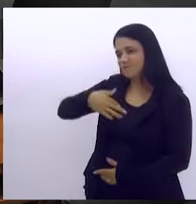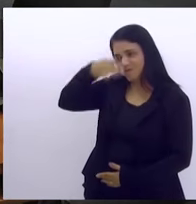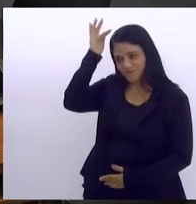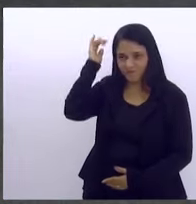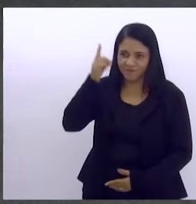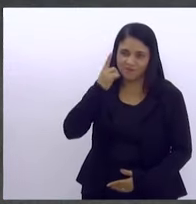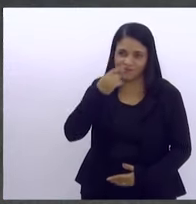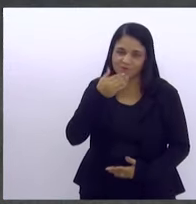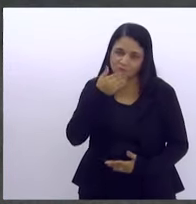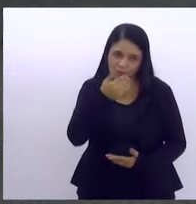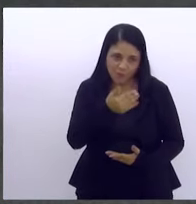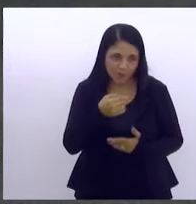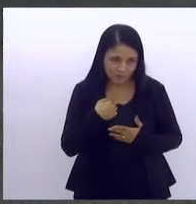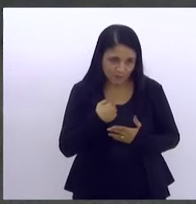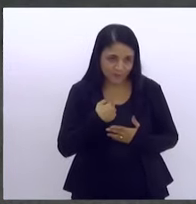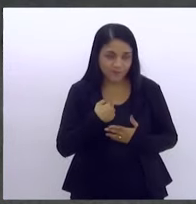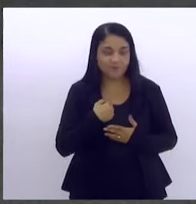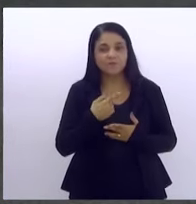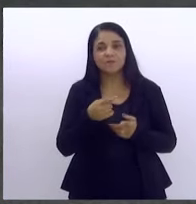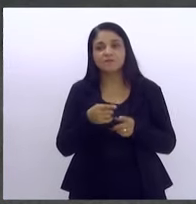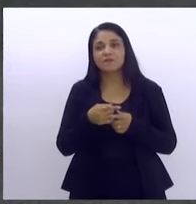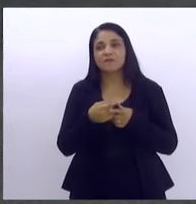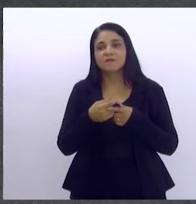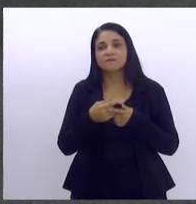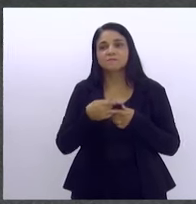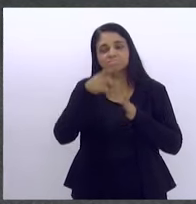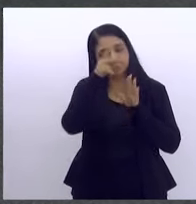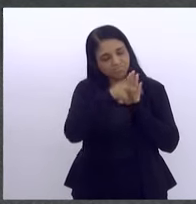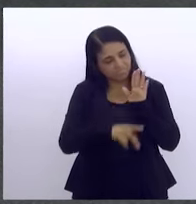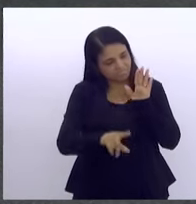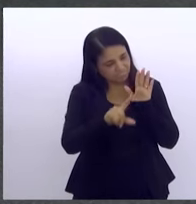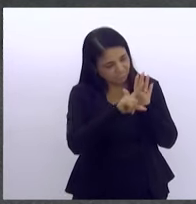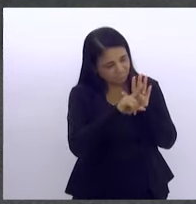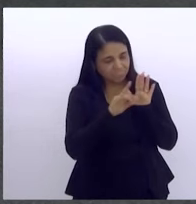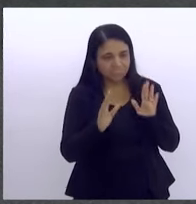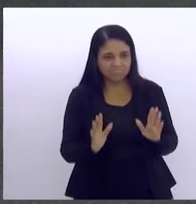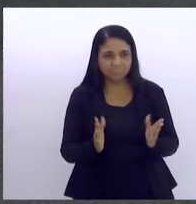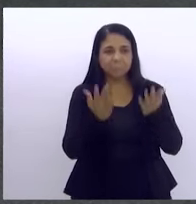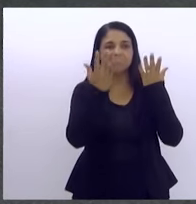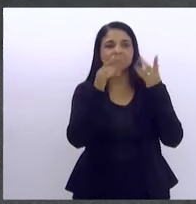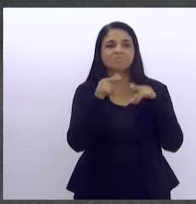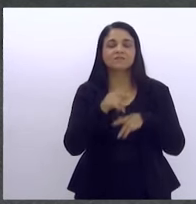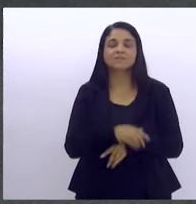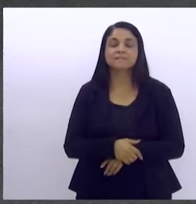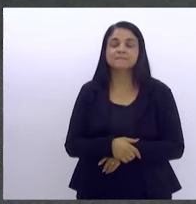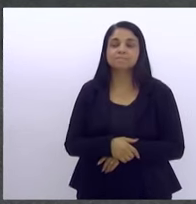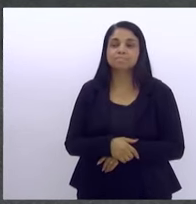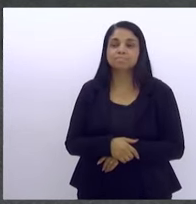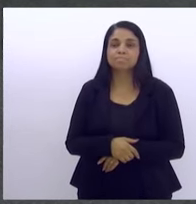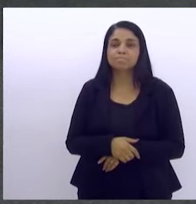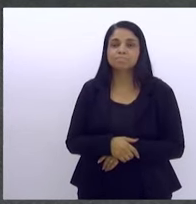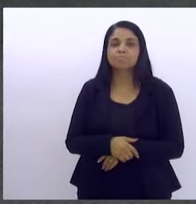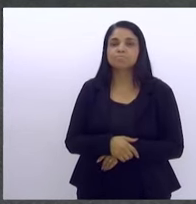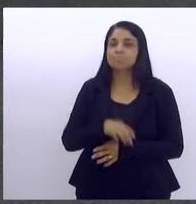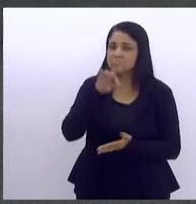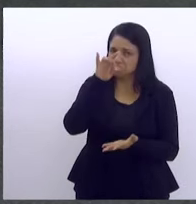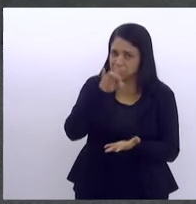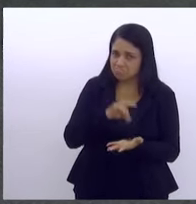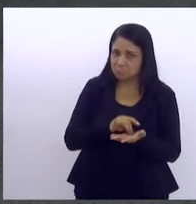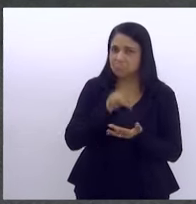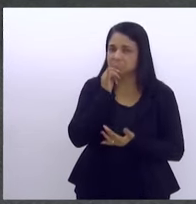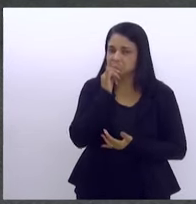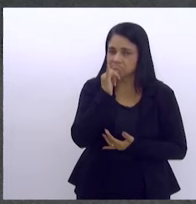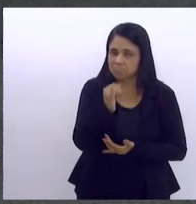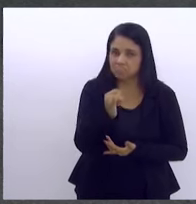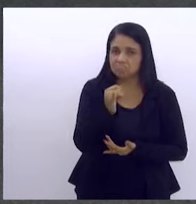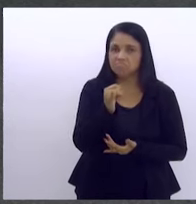peço. Primeiro, para ressaltar o projeto que Vossa Excelência aqui apresentou, para reafirmar a